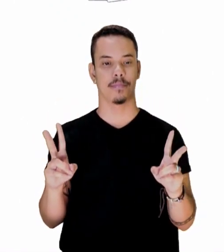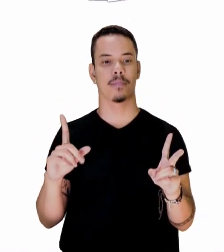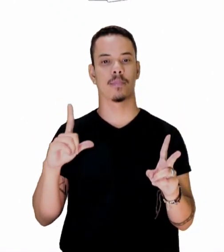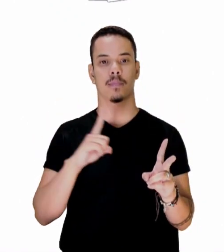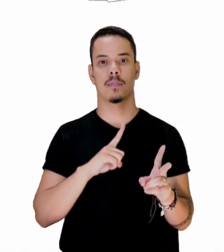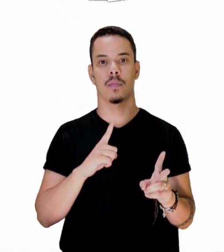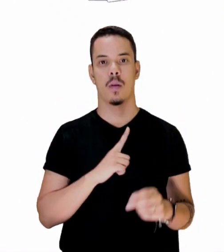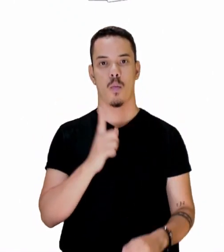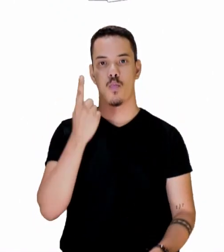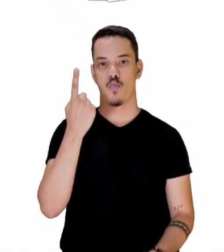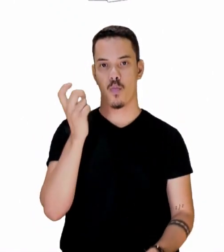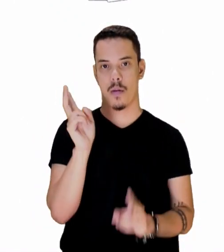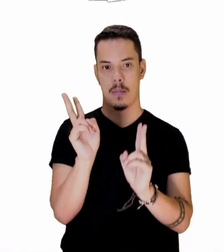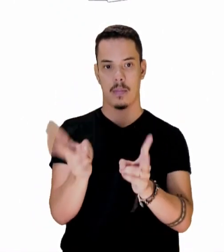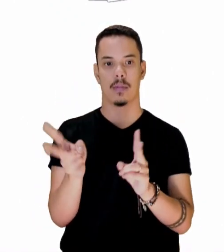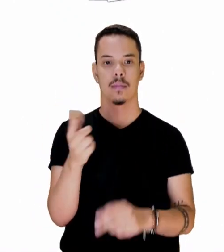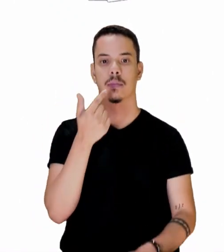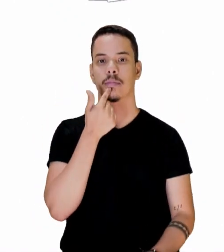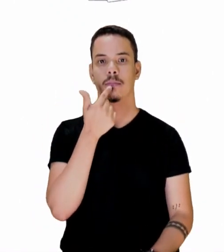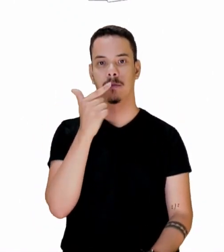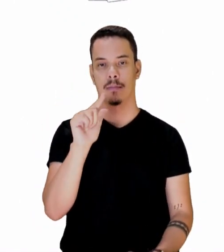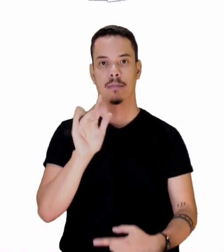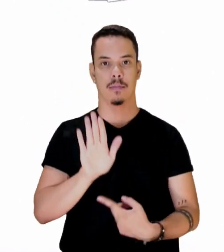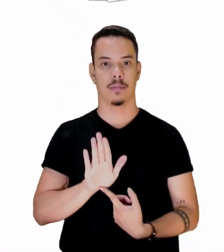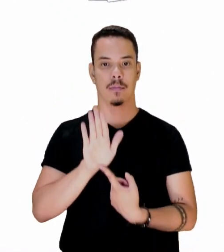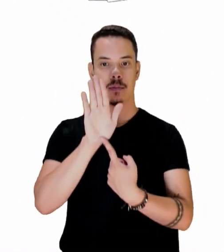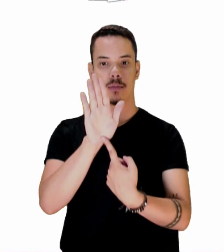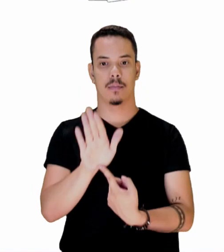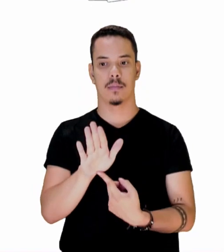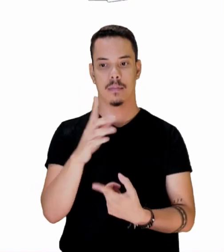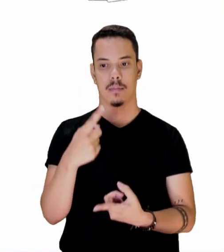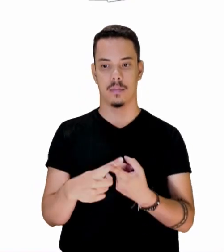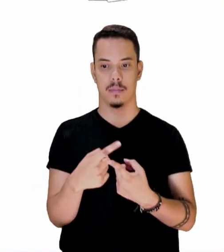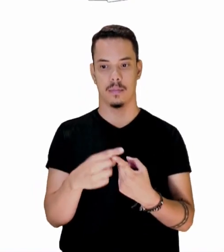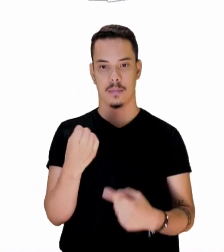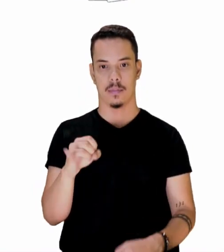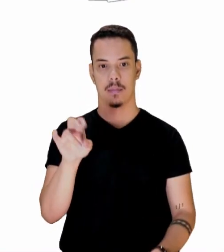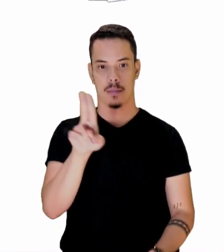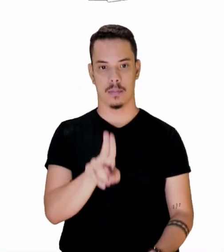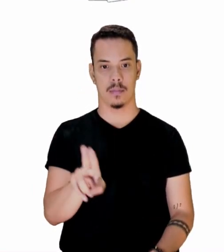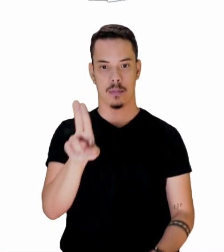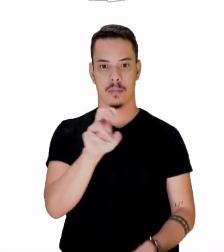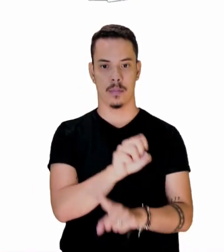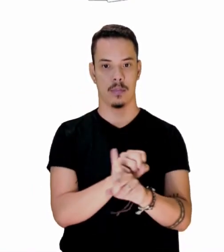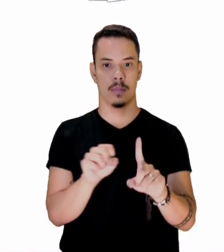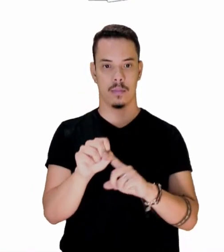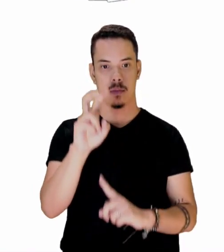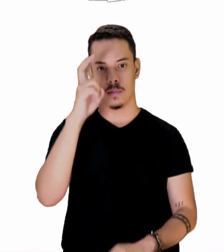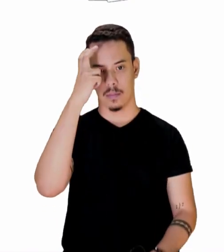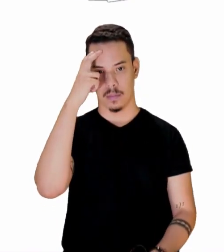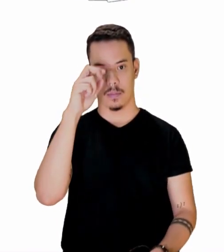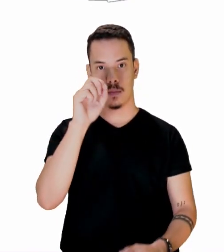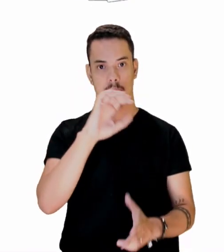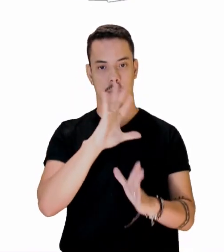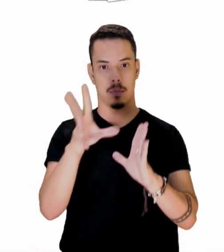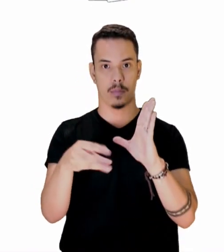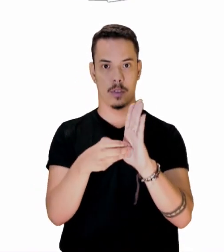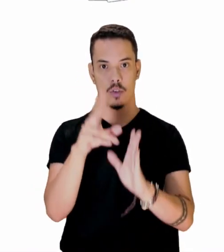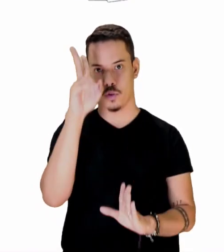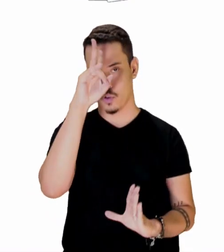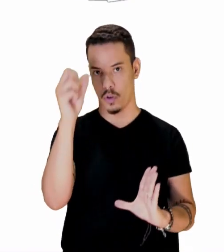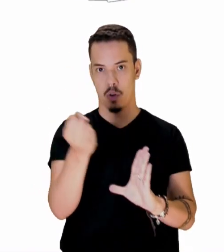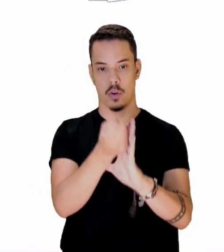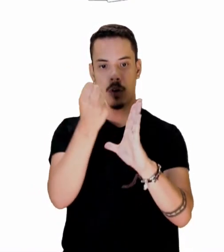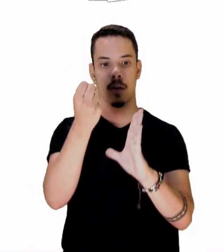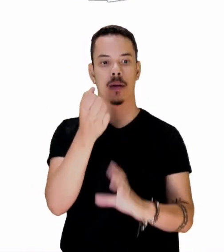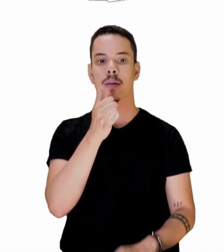que uma mesma língua apresenta quando é utilizada de acordo com as condições sociais, culturais ou regionais e históricas. Olha